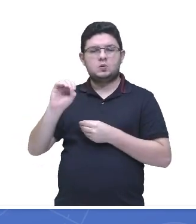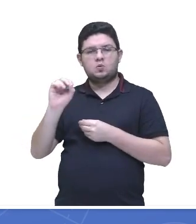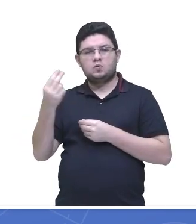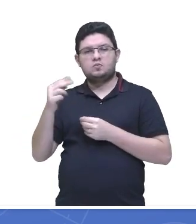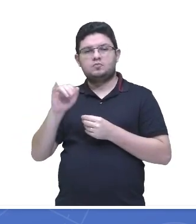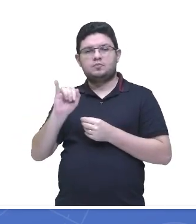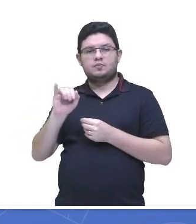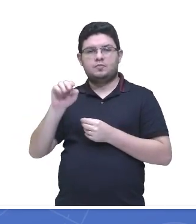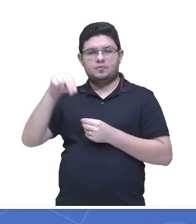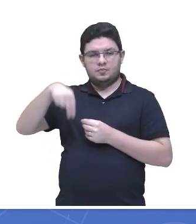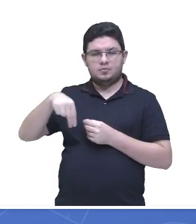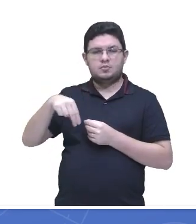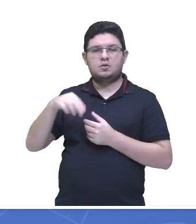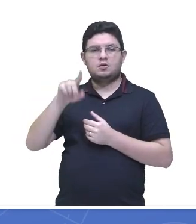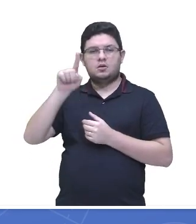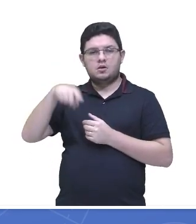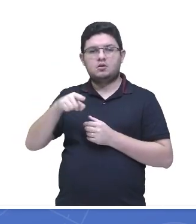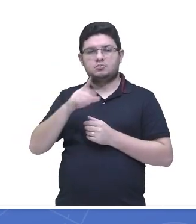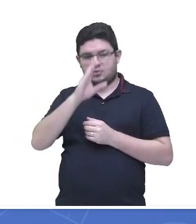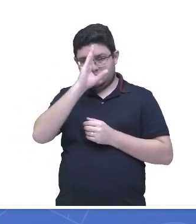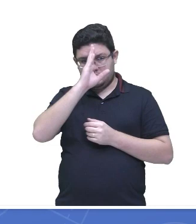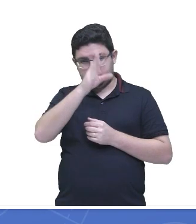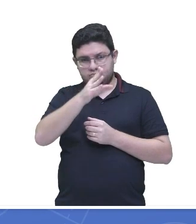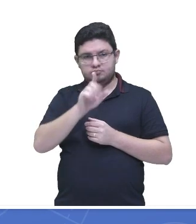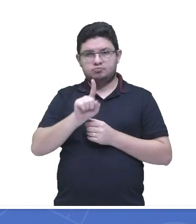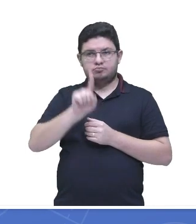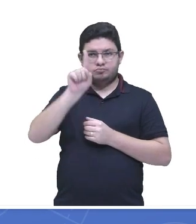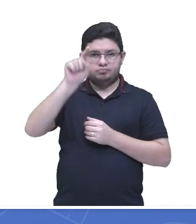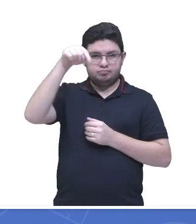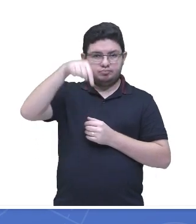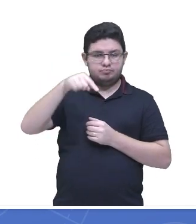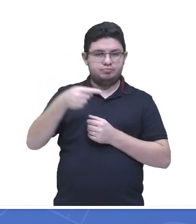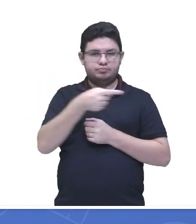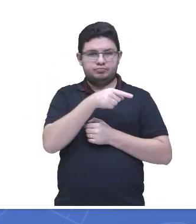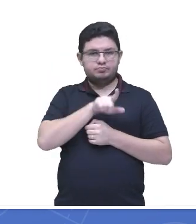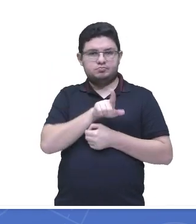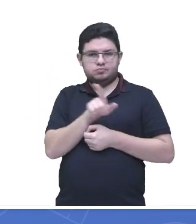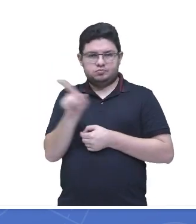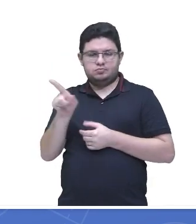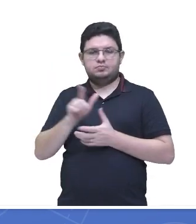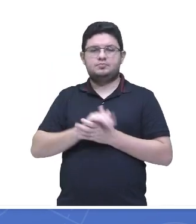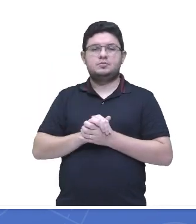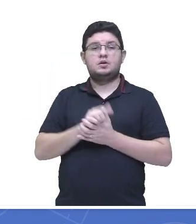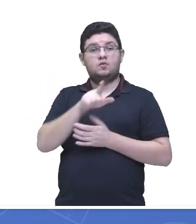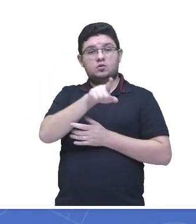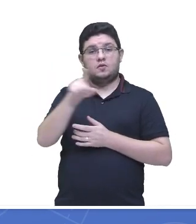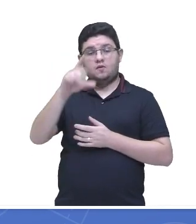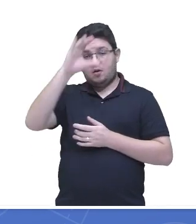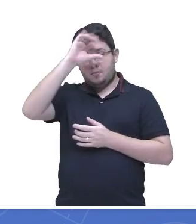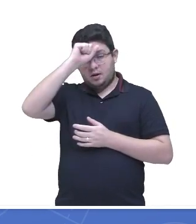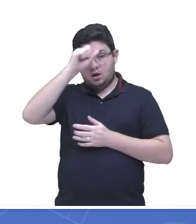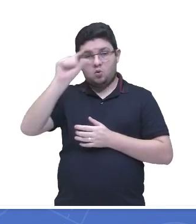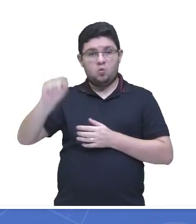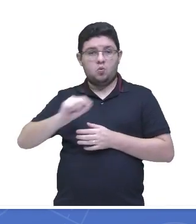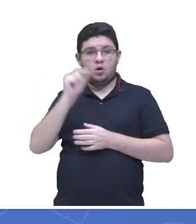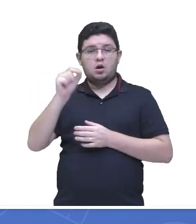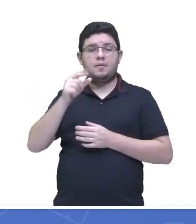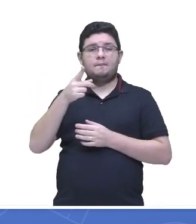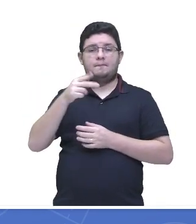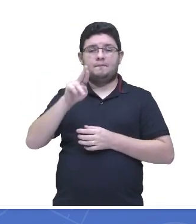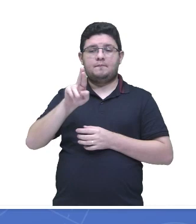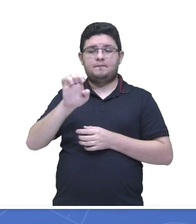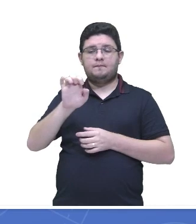ideia de direção, tá? E assim vocês vão fazendo, vocês vão aprendendo os prefixos e